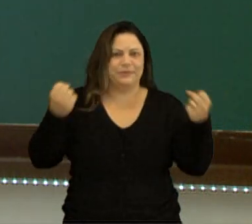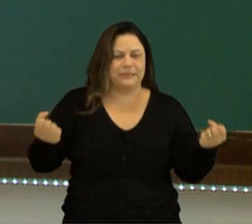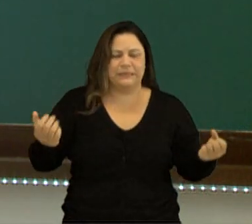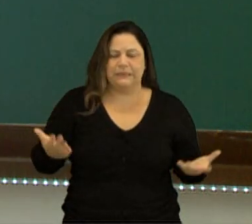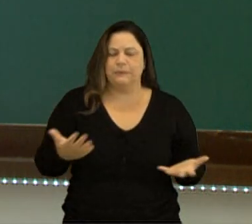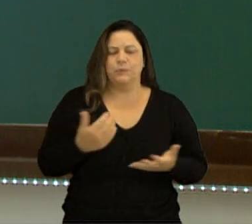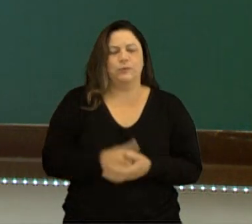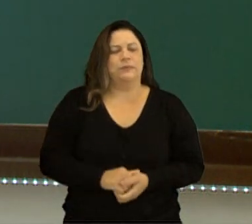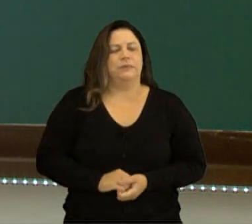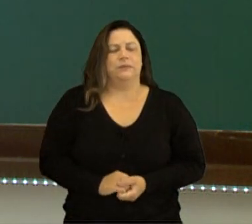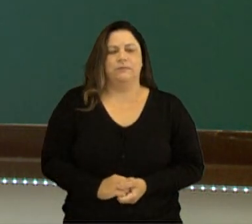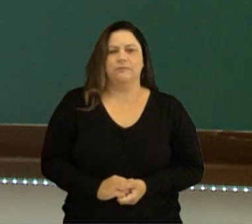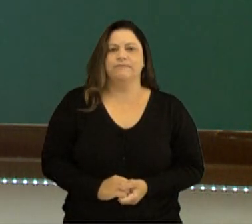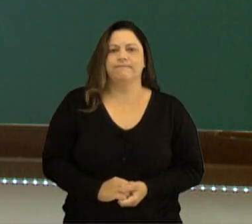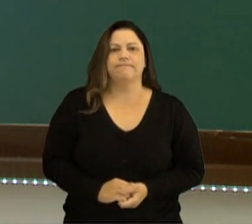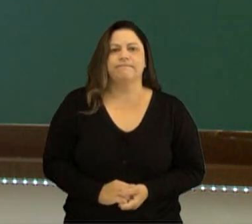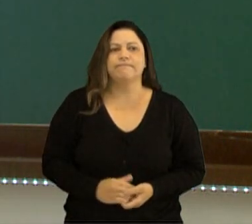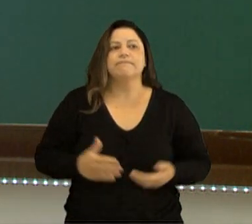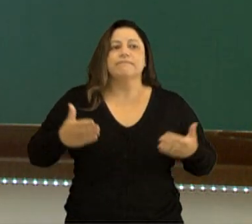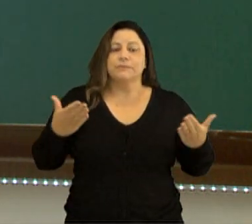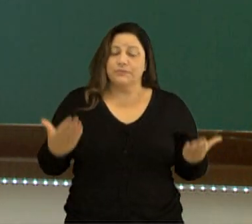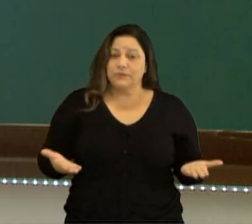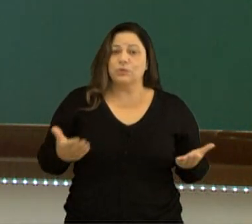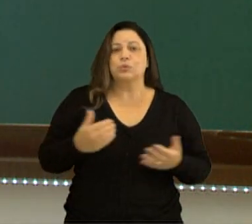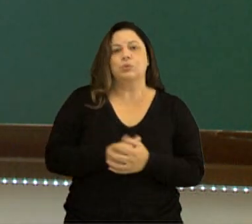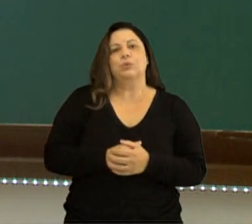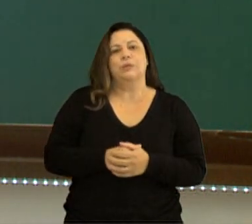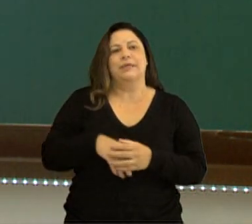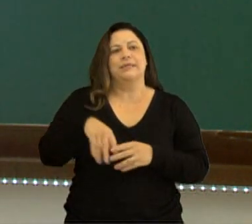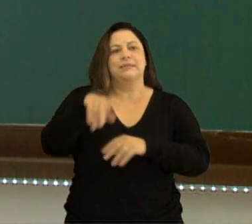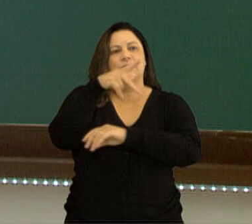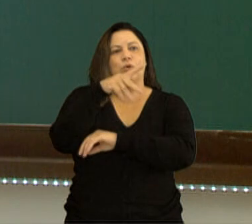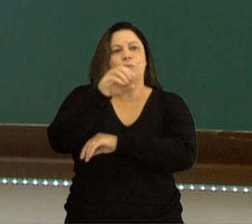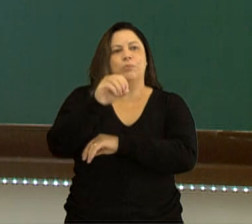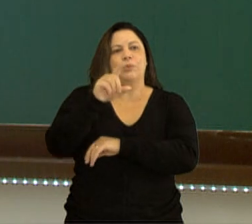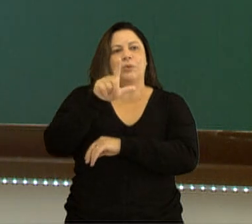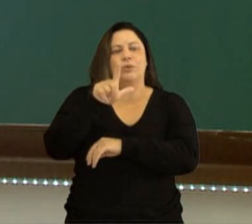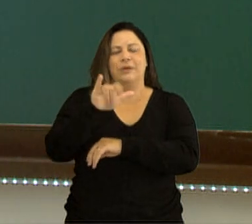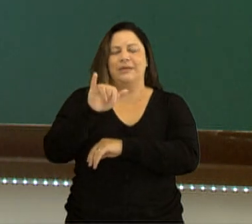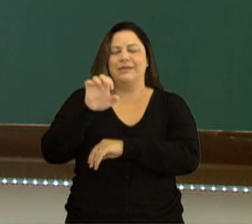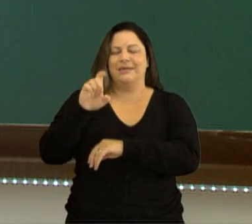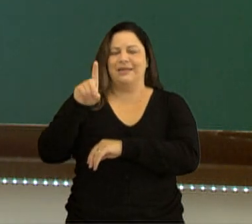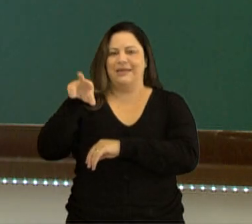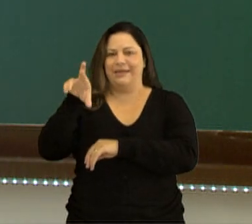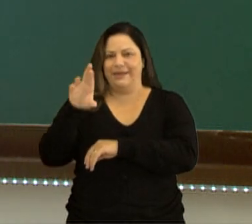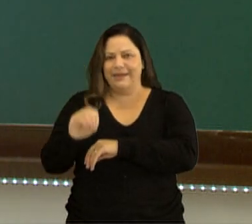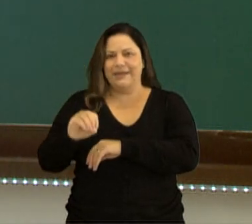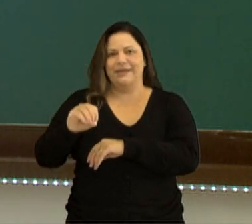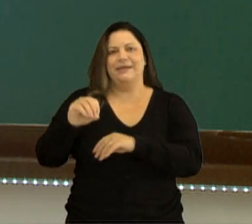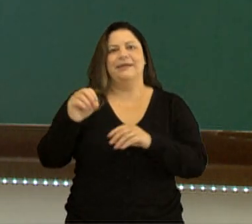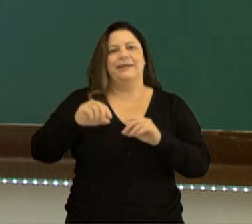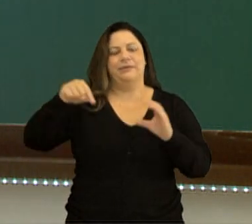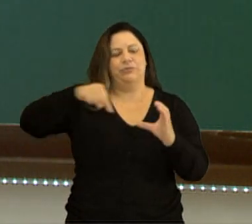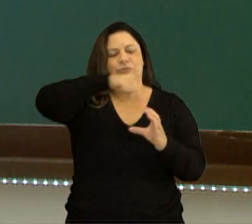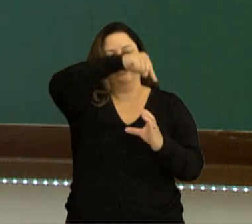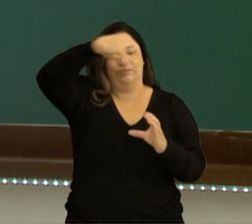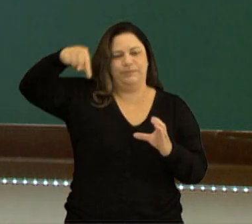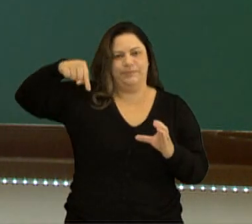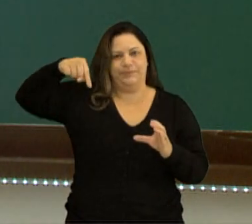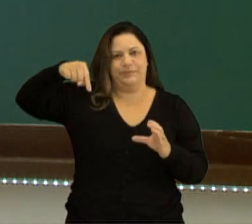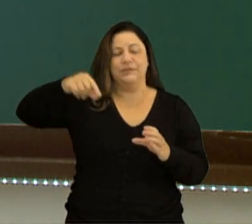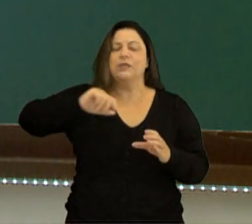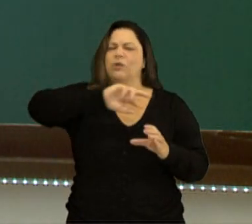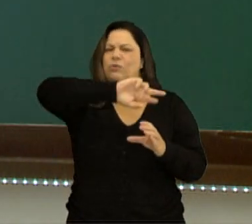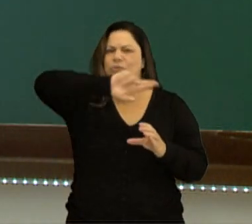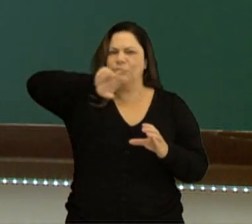comportar toda a área lateral. No caso dos poliedros, todas as faces eu consigo passar um plano só. Então é